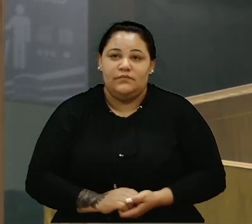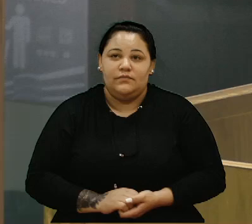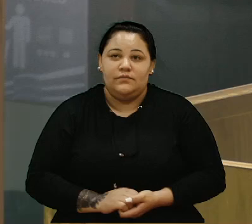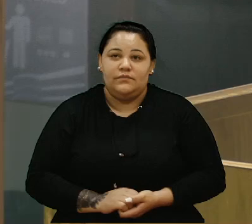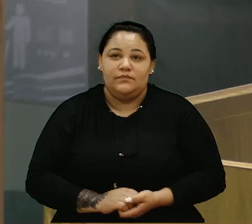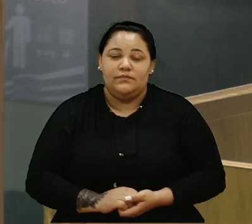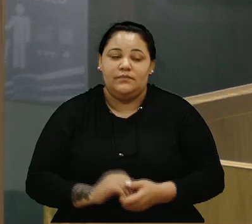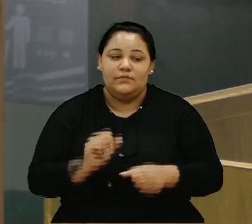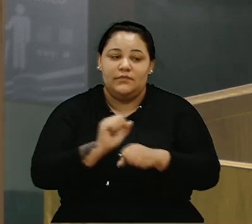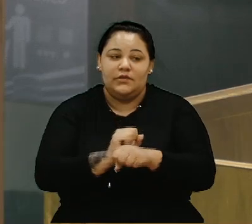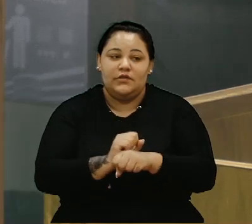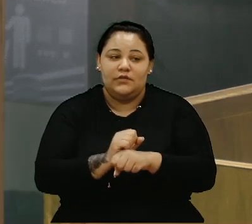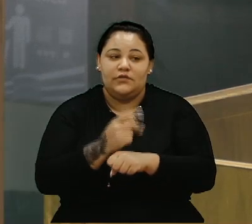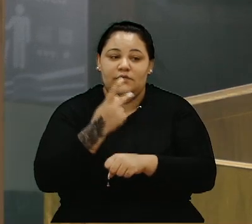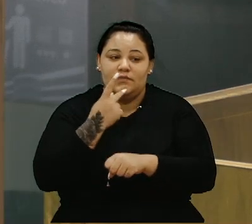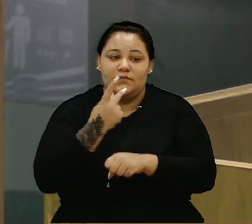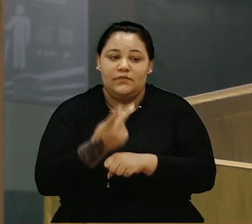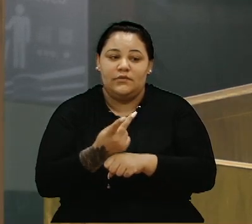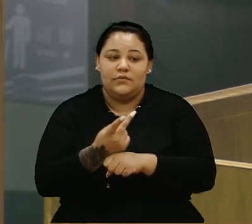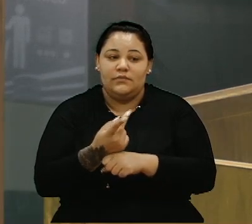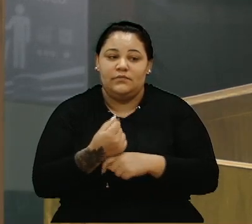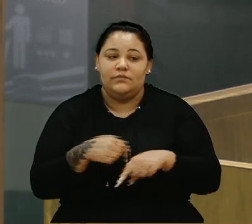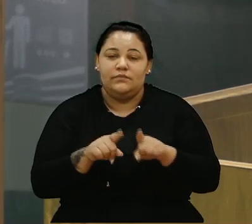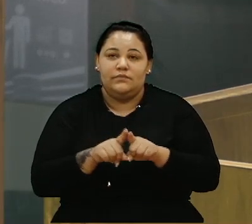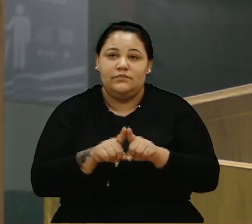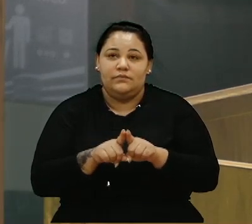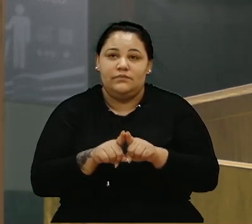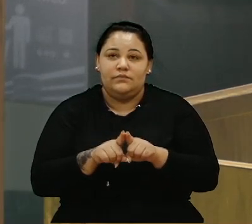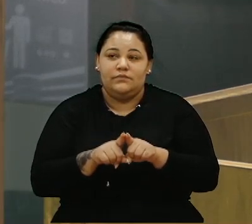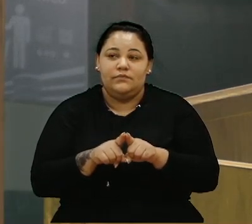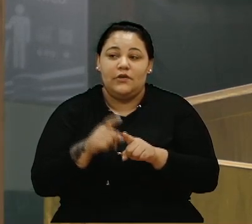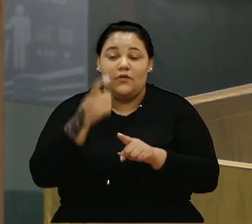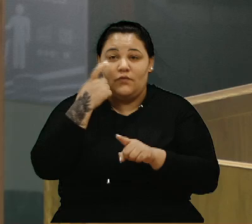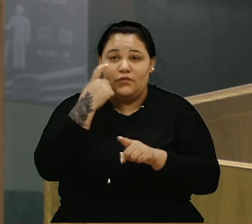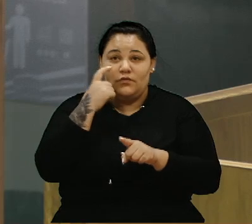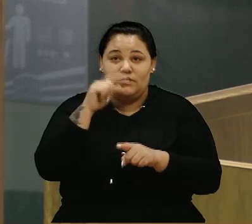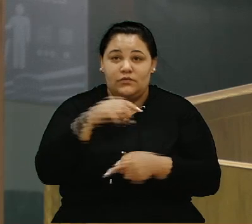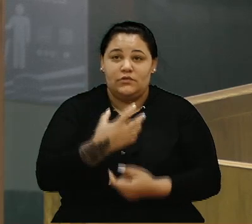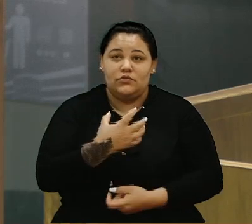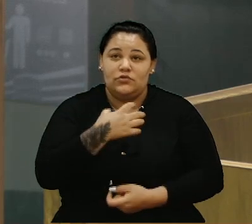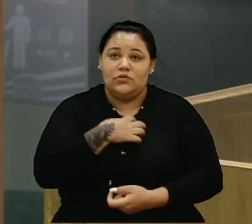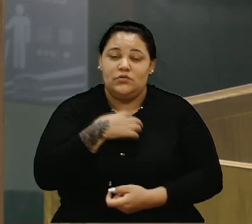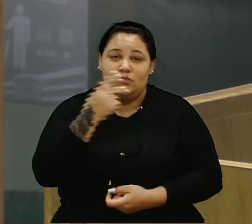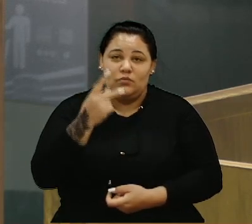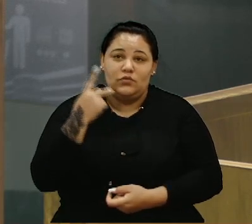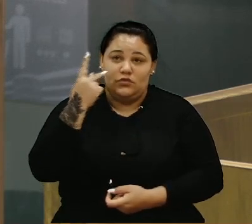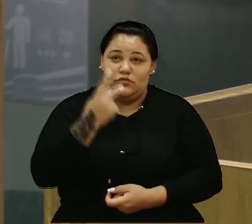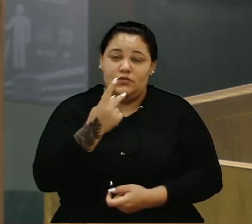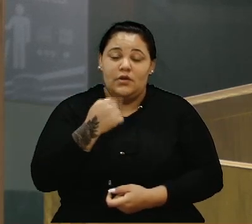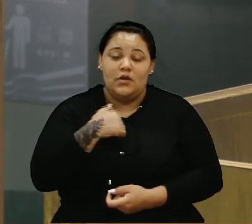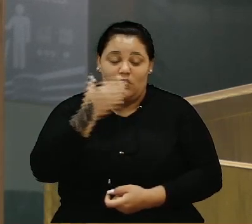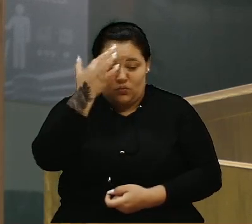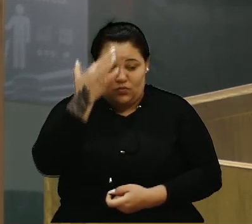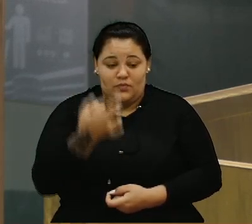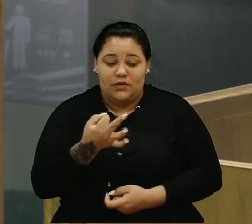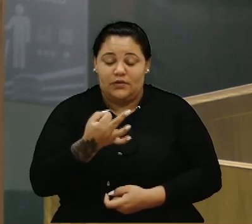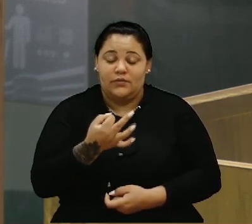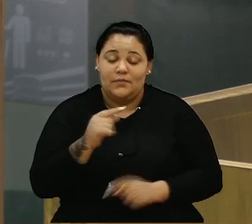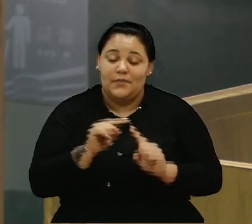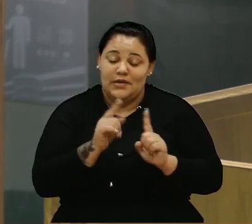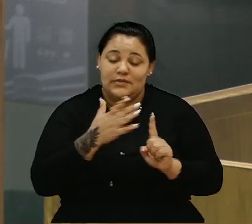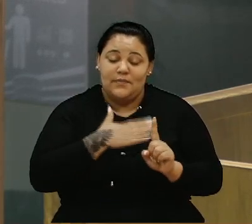de falar e fazer. É assim que eu vejo um político. E eu entendo que nem todos são assim, mas essa é a minha